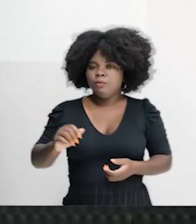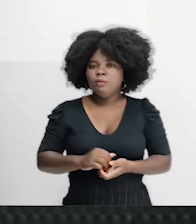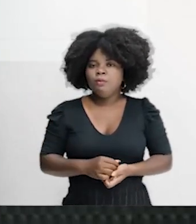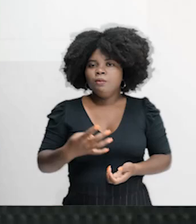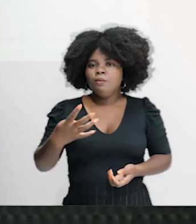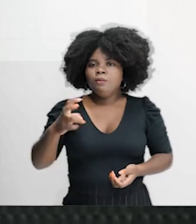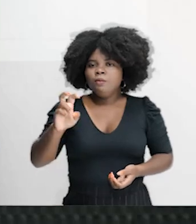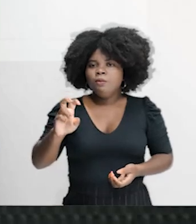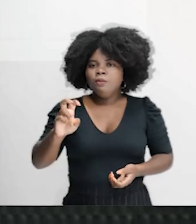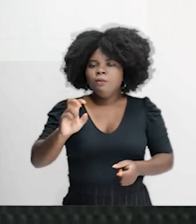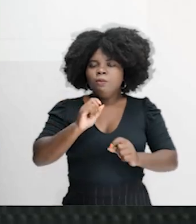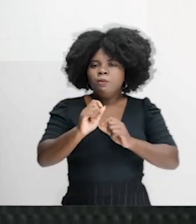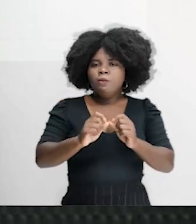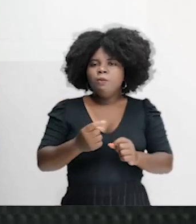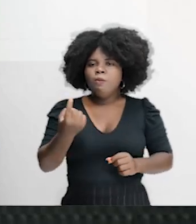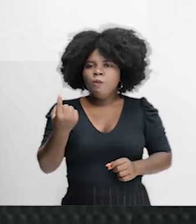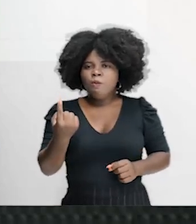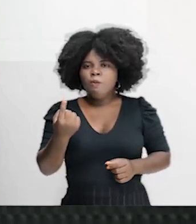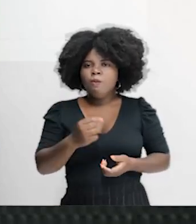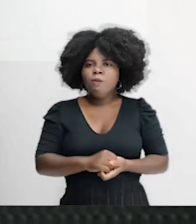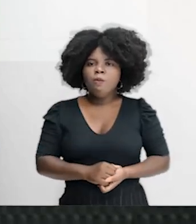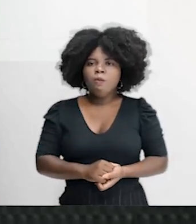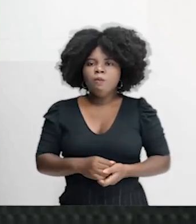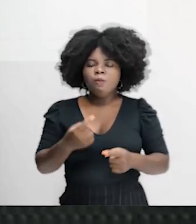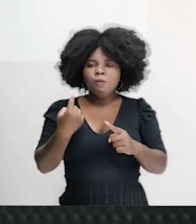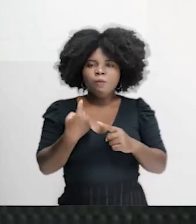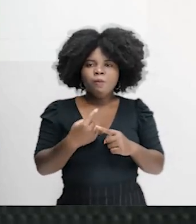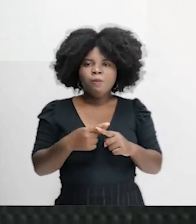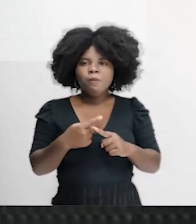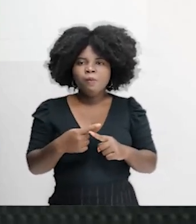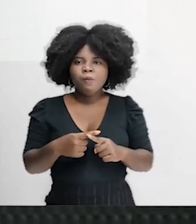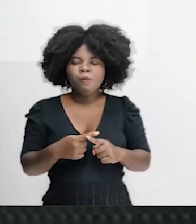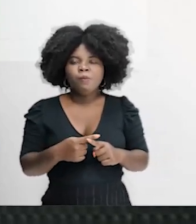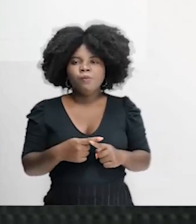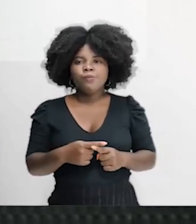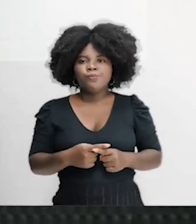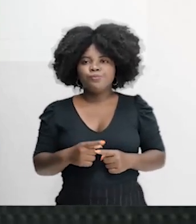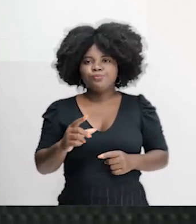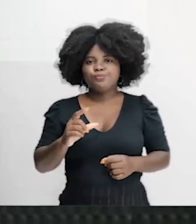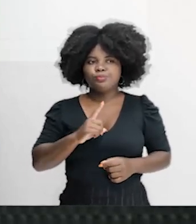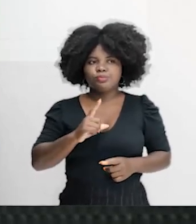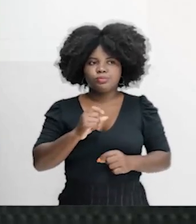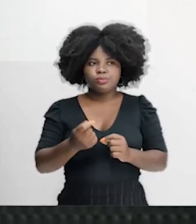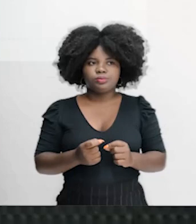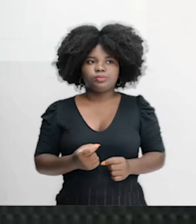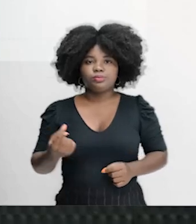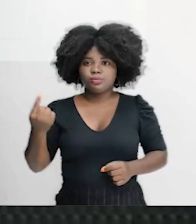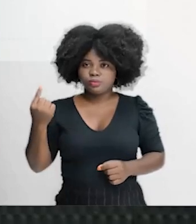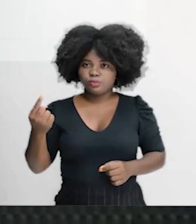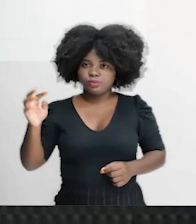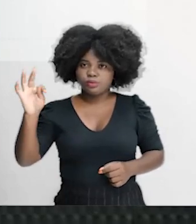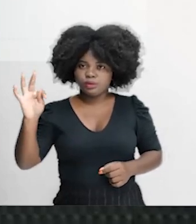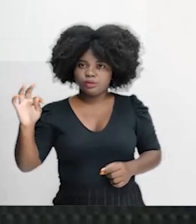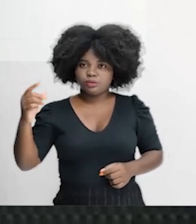sabe que a tangente de 45 graus é 1, né? Então de 45 graus é 1. Então bem aqui estaria o nosso 1.